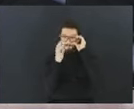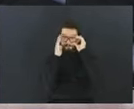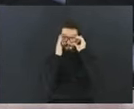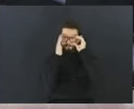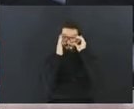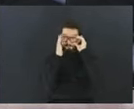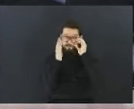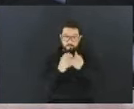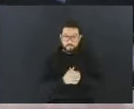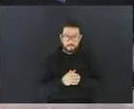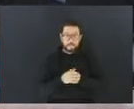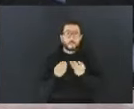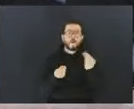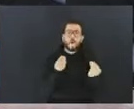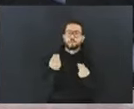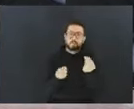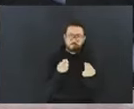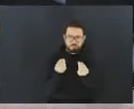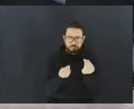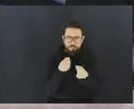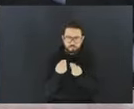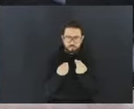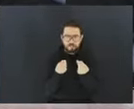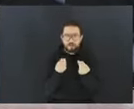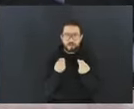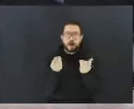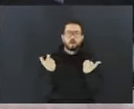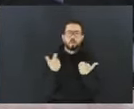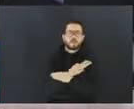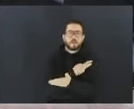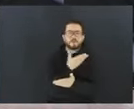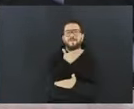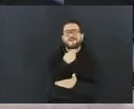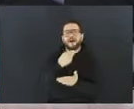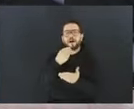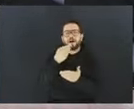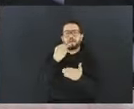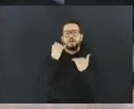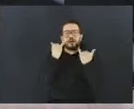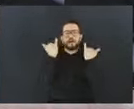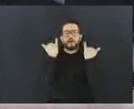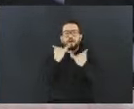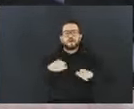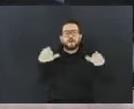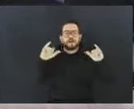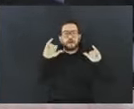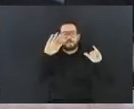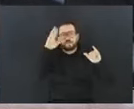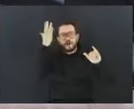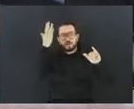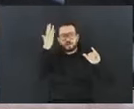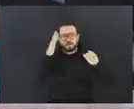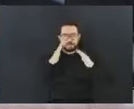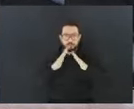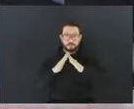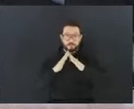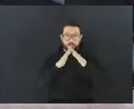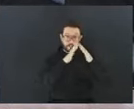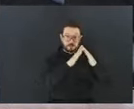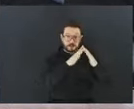propaga, né, a notícia falsa ou a sensação de insegurança. No caso do vizinho solidário, as pessoas tendo essa rede